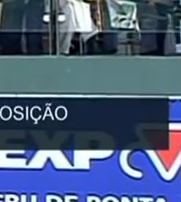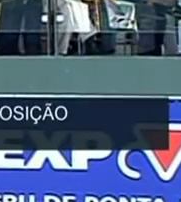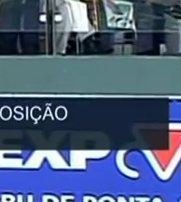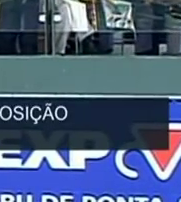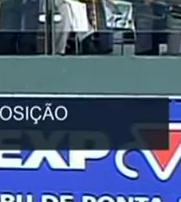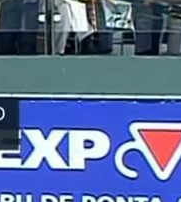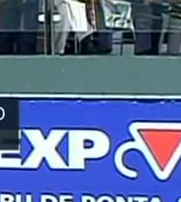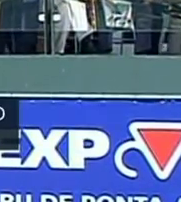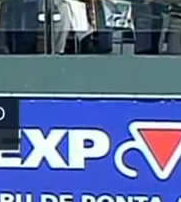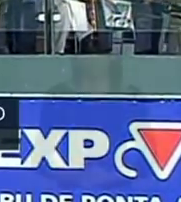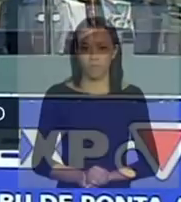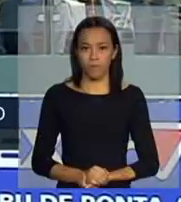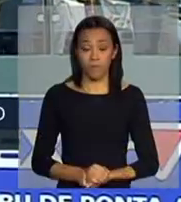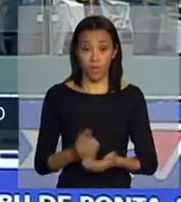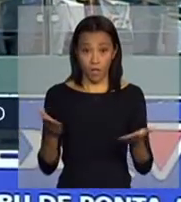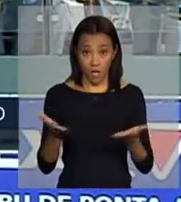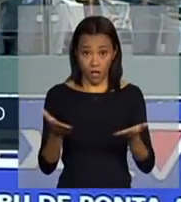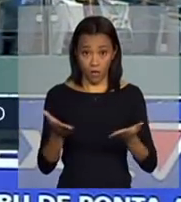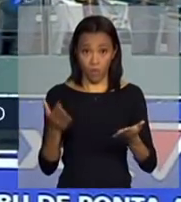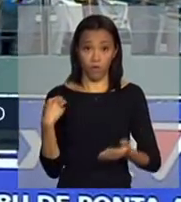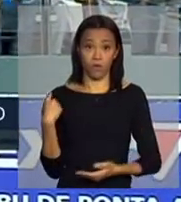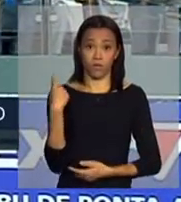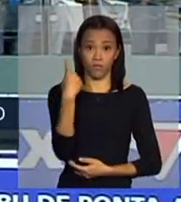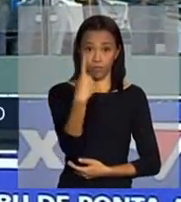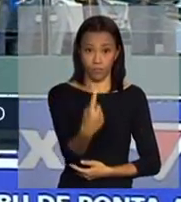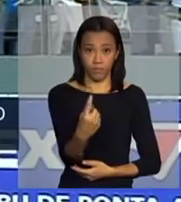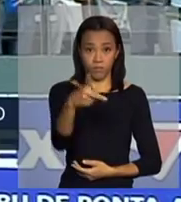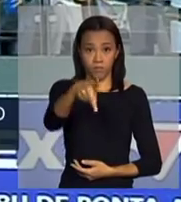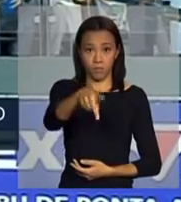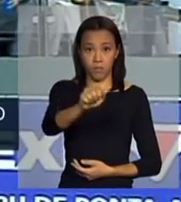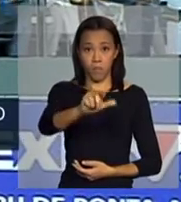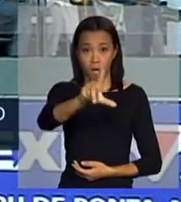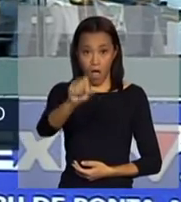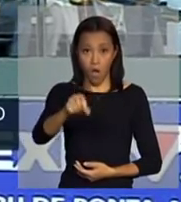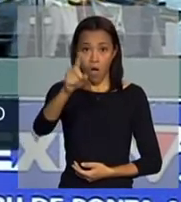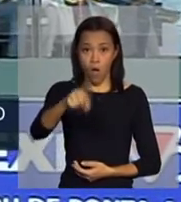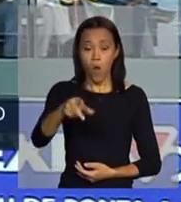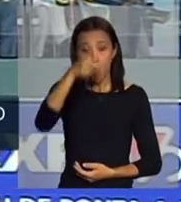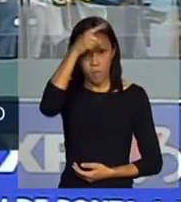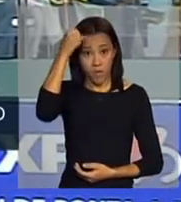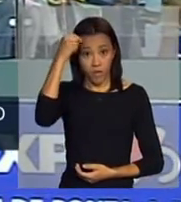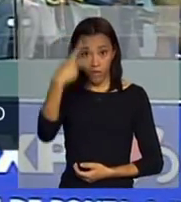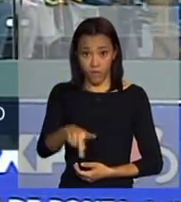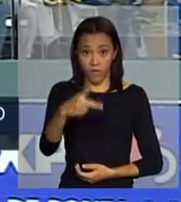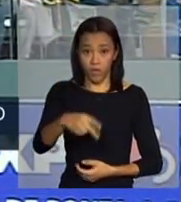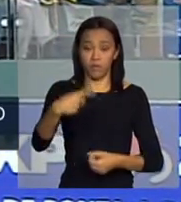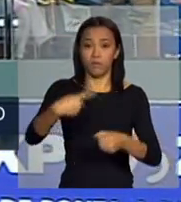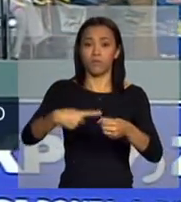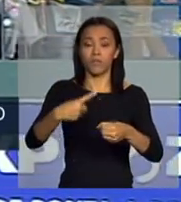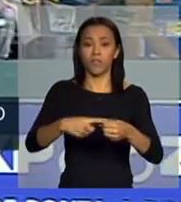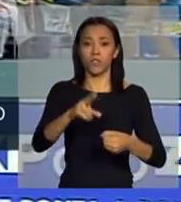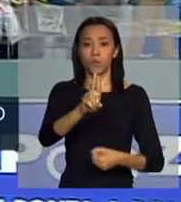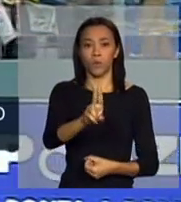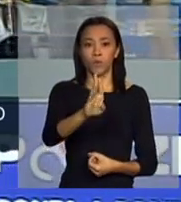Ouviremos agora o senhor Paulo Piau, prefeito municipal de Uberaba.